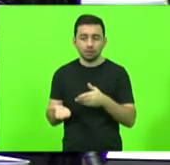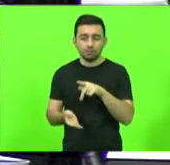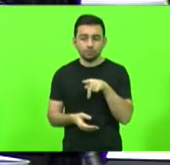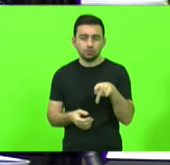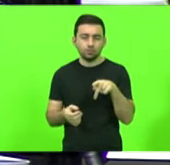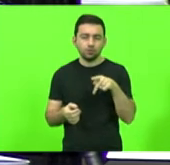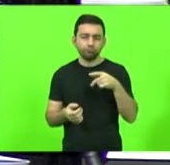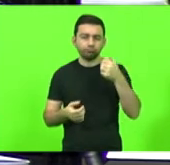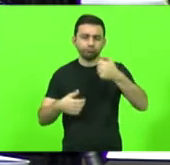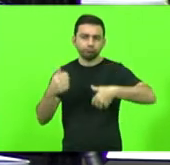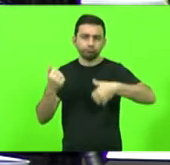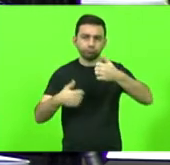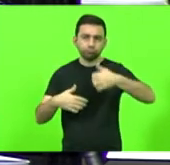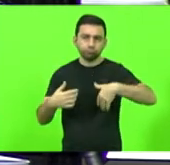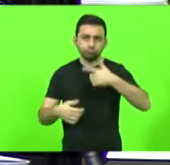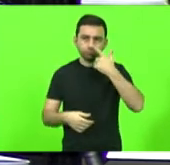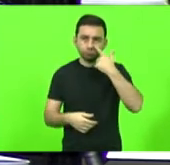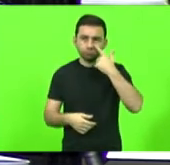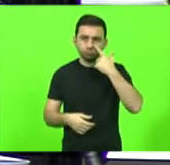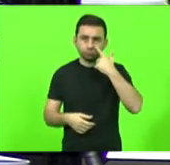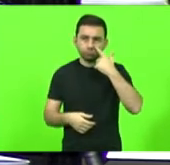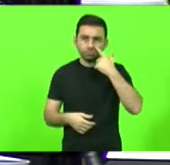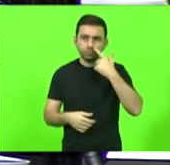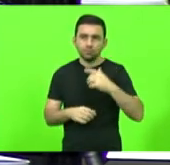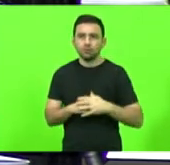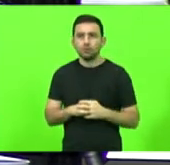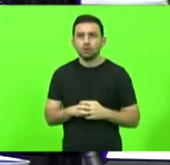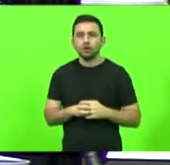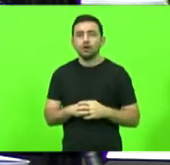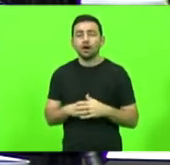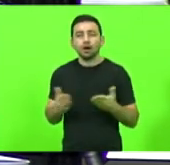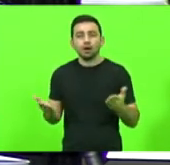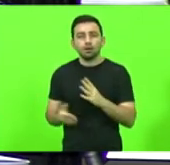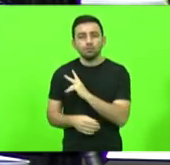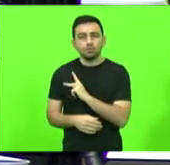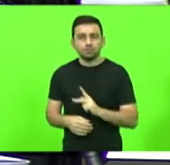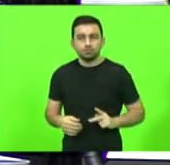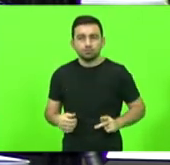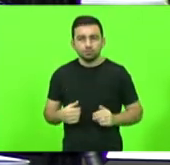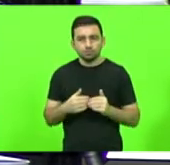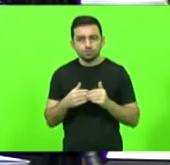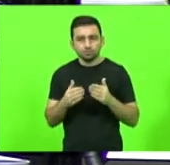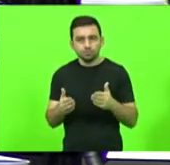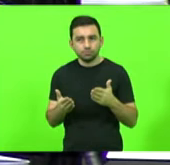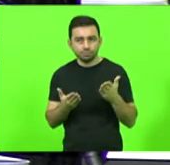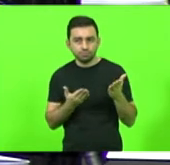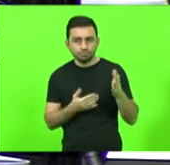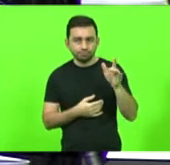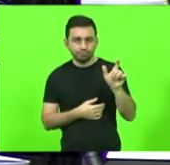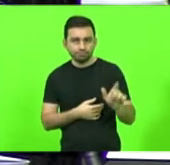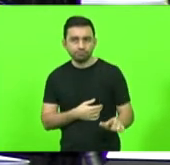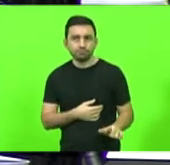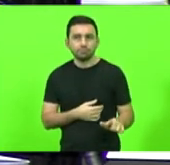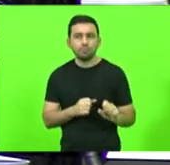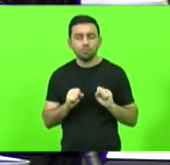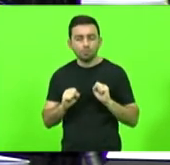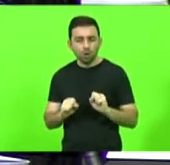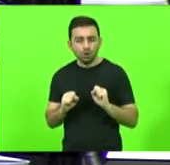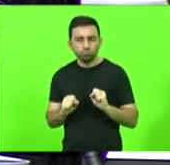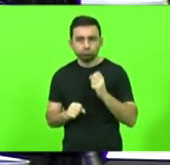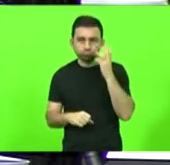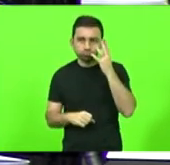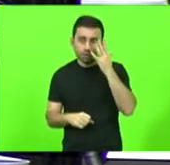vai contar agora aqui para todos os catarinenses e esta presidência abre esse espaço para que ela possa relatar, já que amanhã,